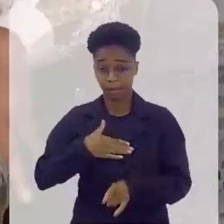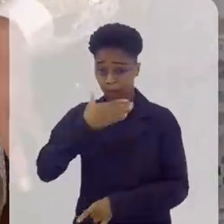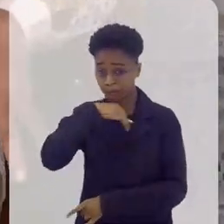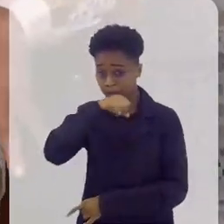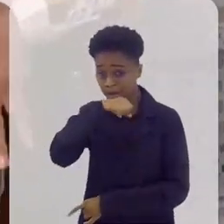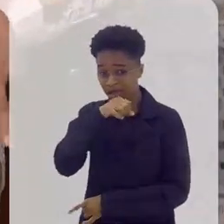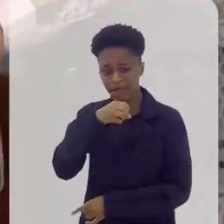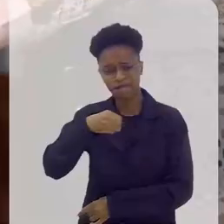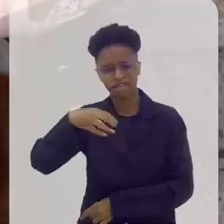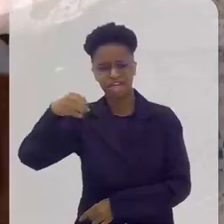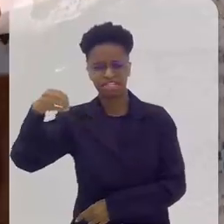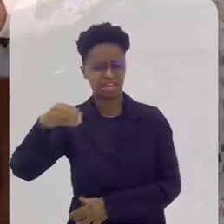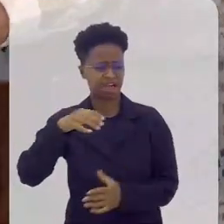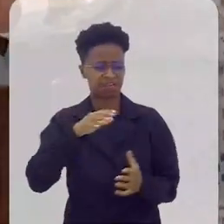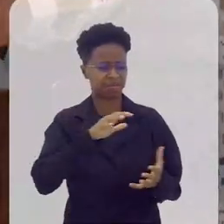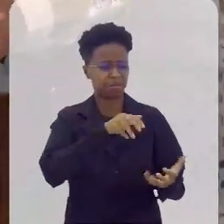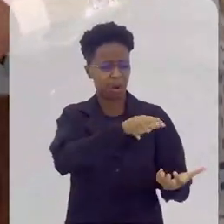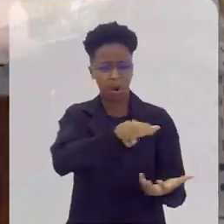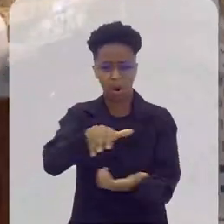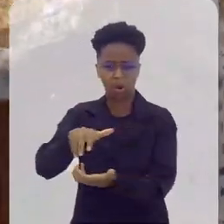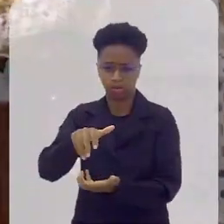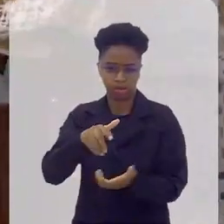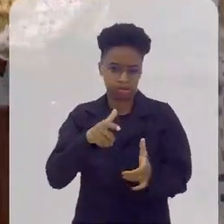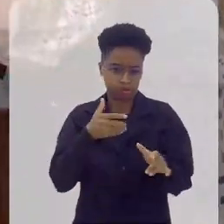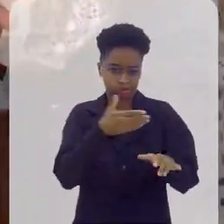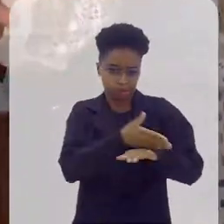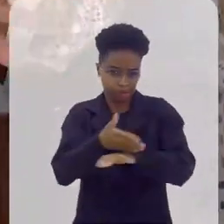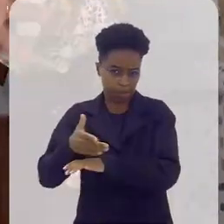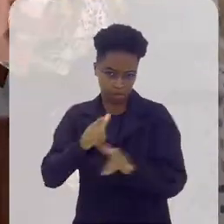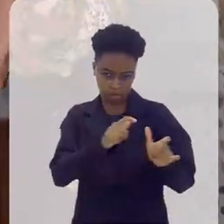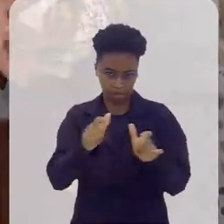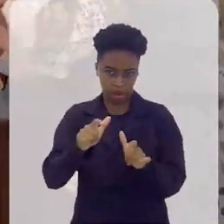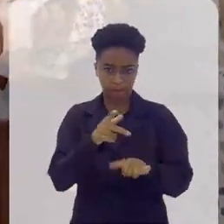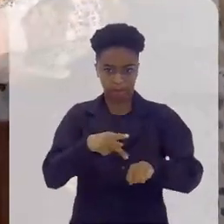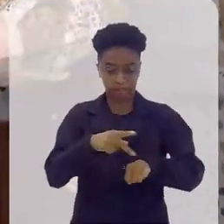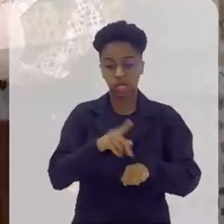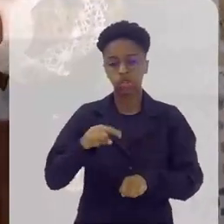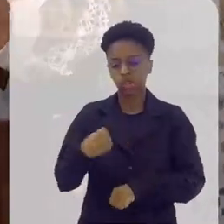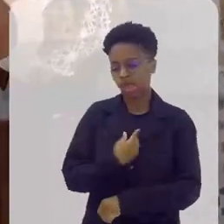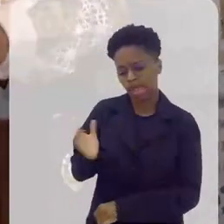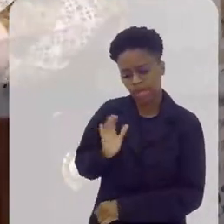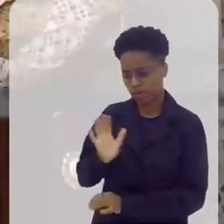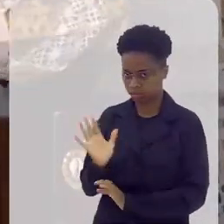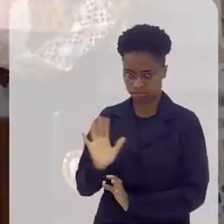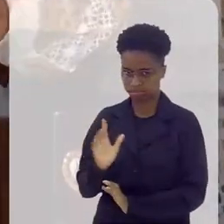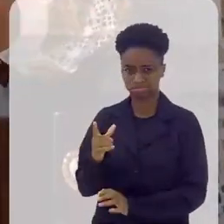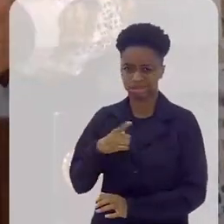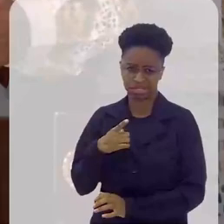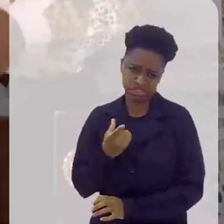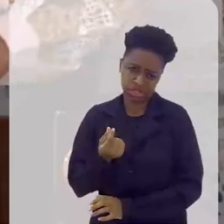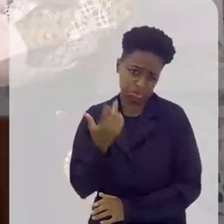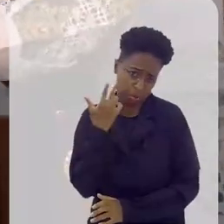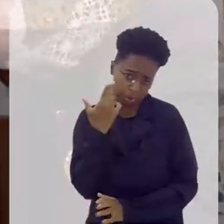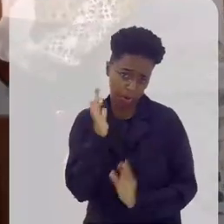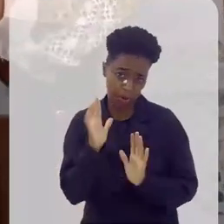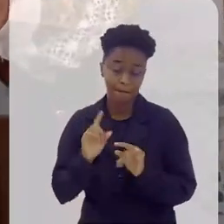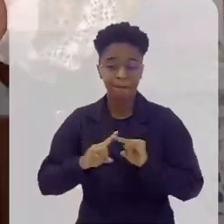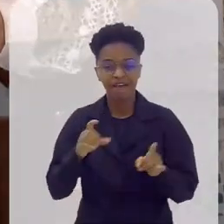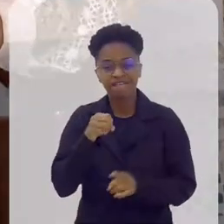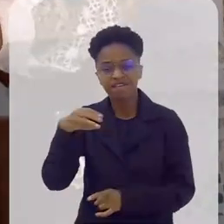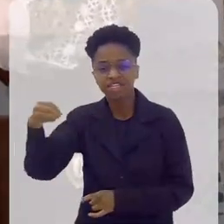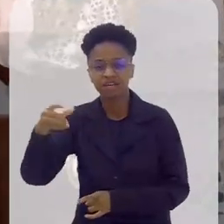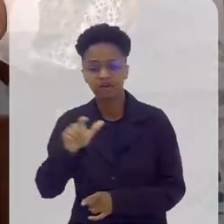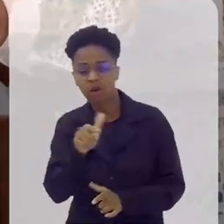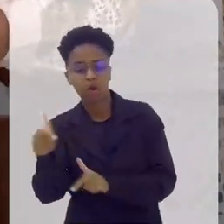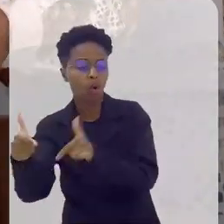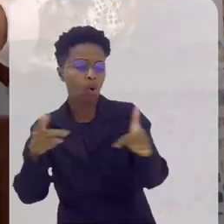Lloyd brasileiro e viajava o mundo inteiro. Nós não éramos ricos, tínhamos uma situação normal, mas como ele